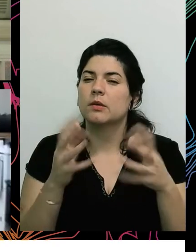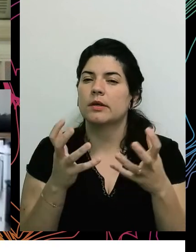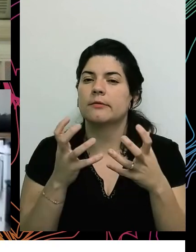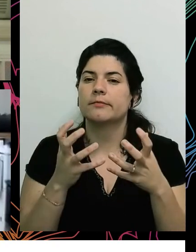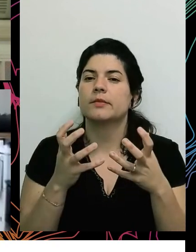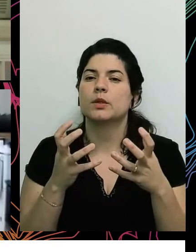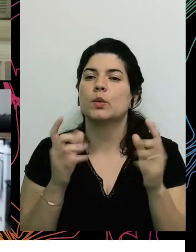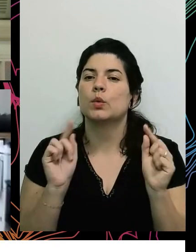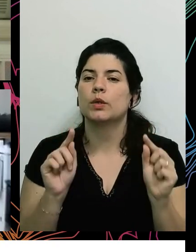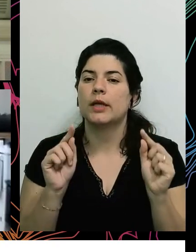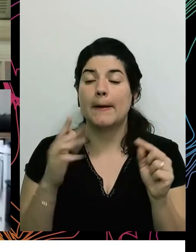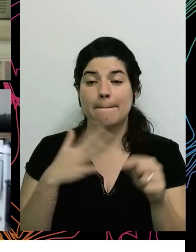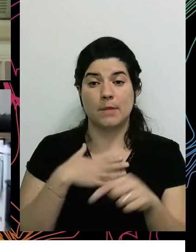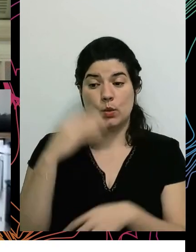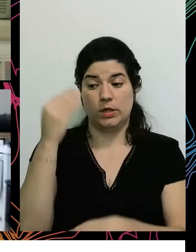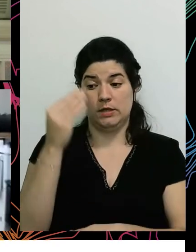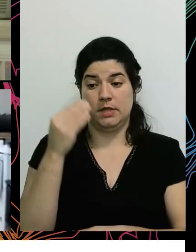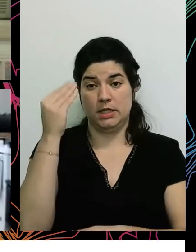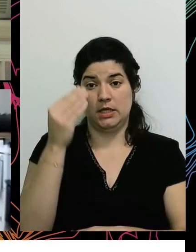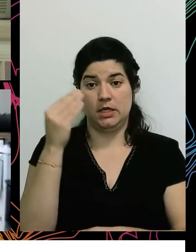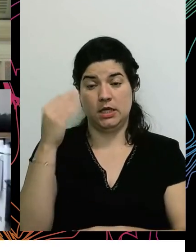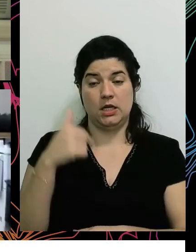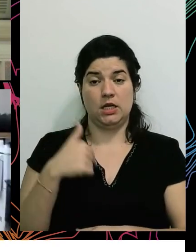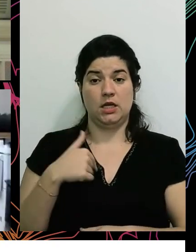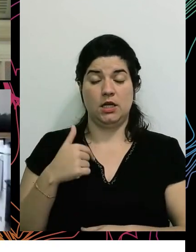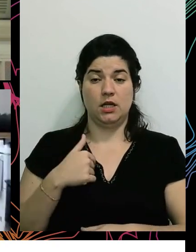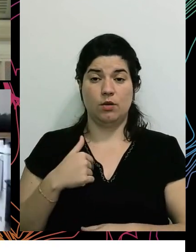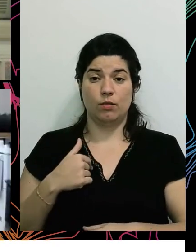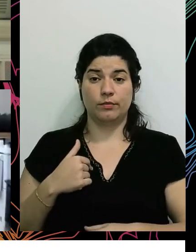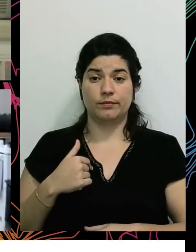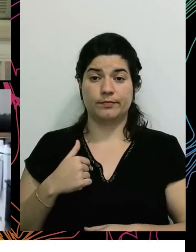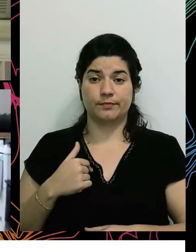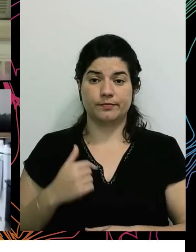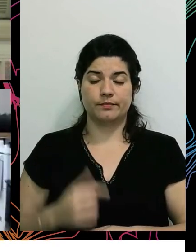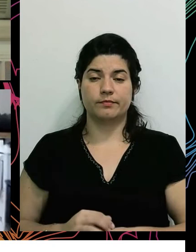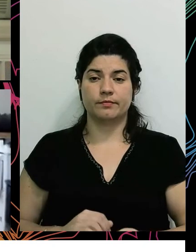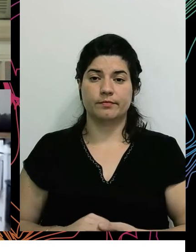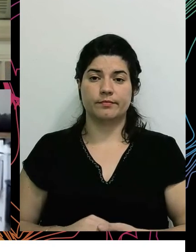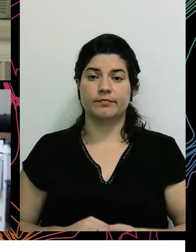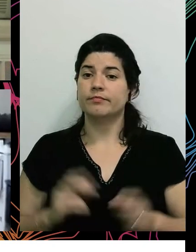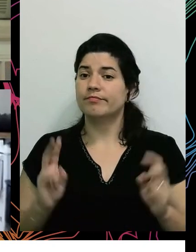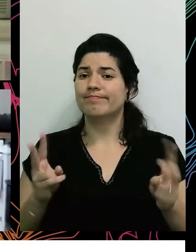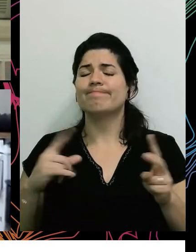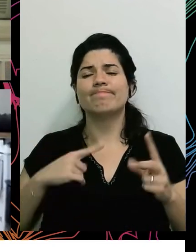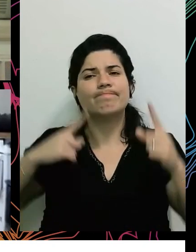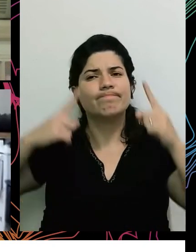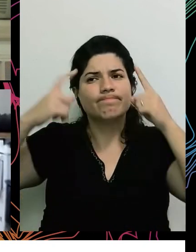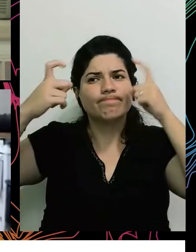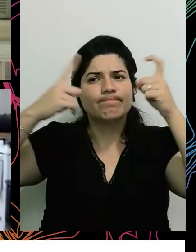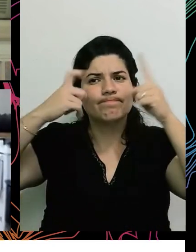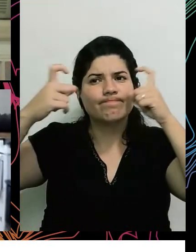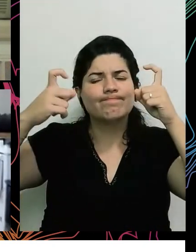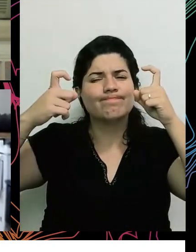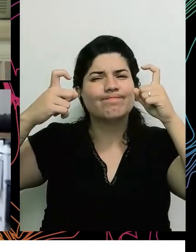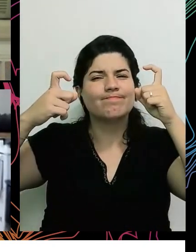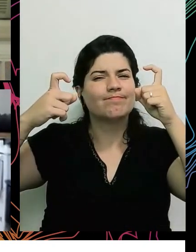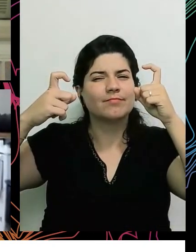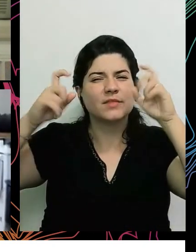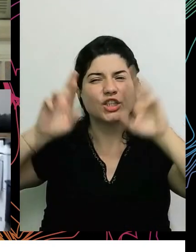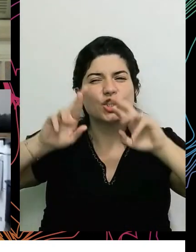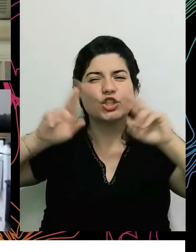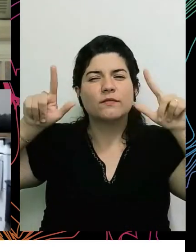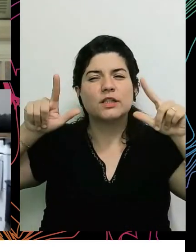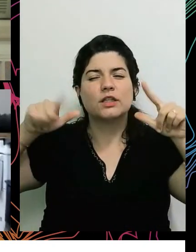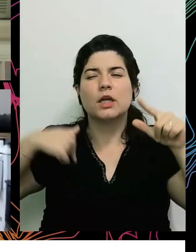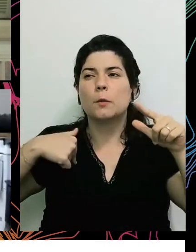o meu experiência, não? Eu tive sempre ideias fora da caixa, de realizar coisas